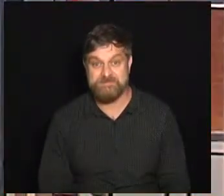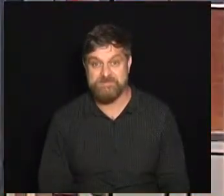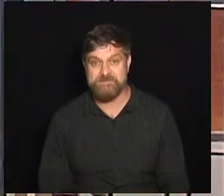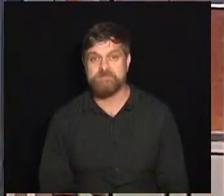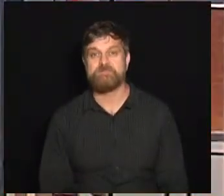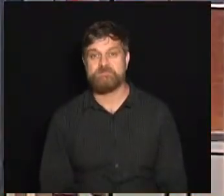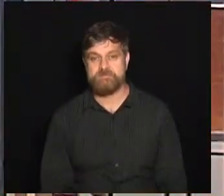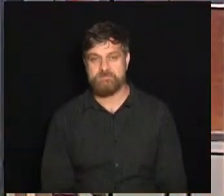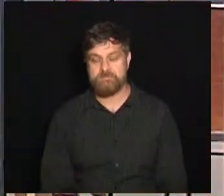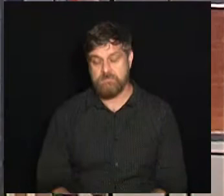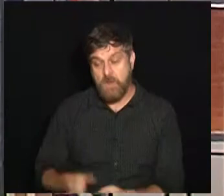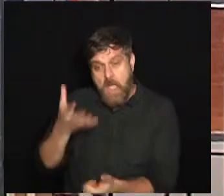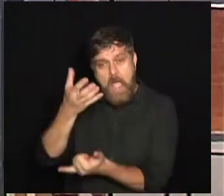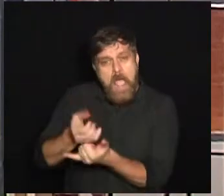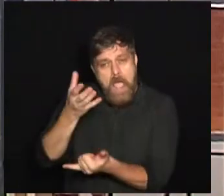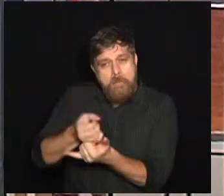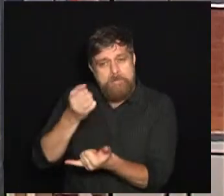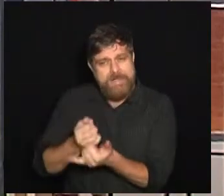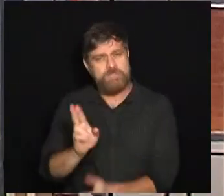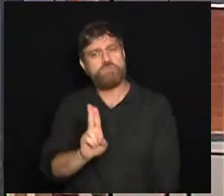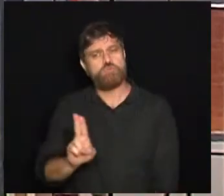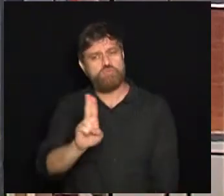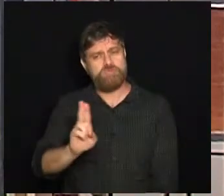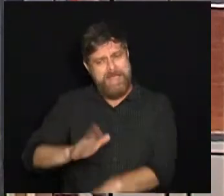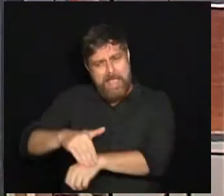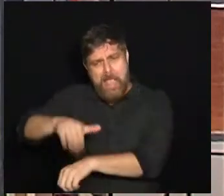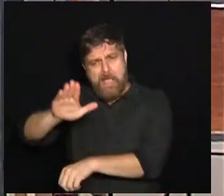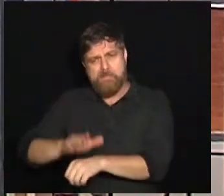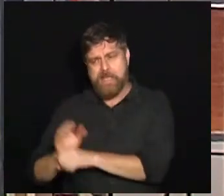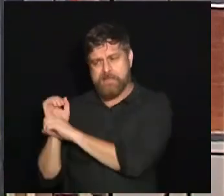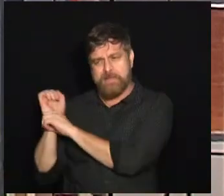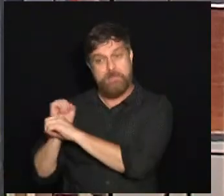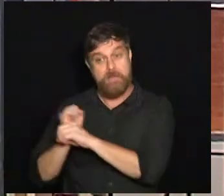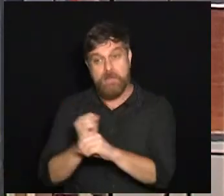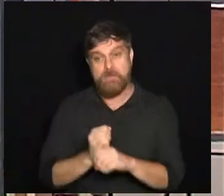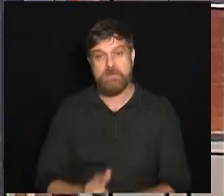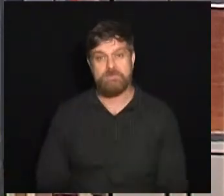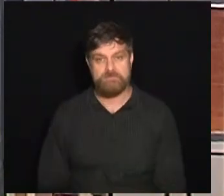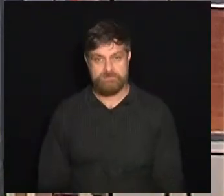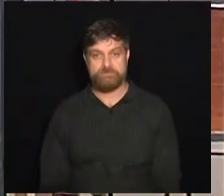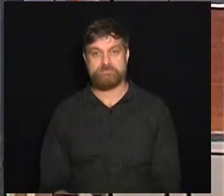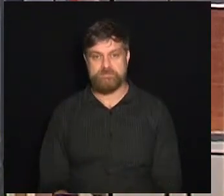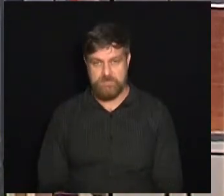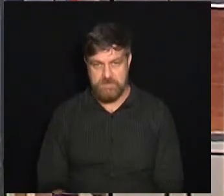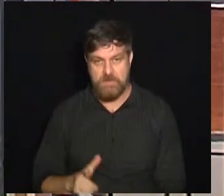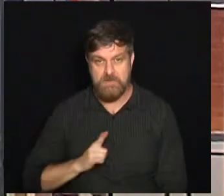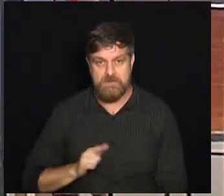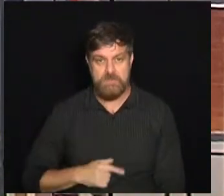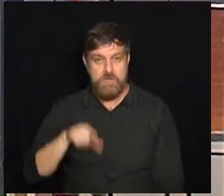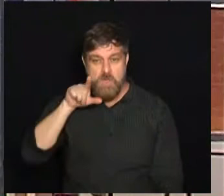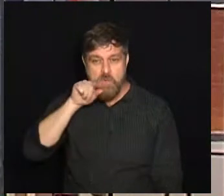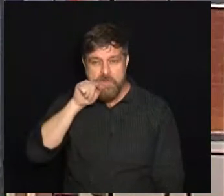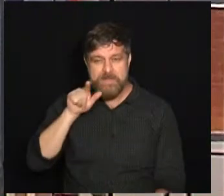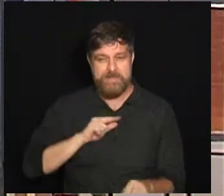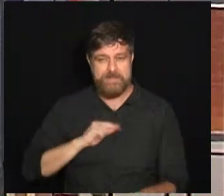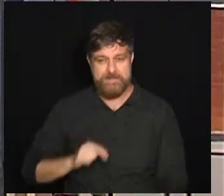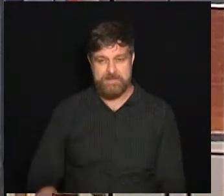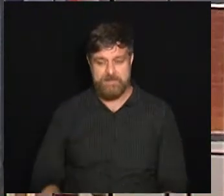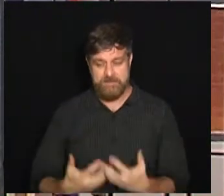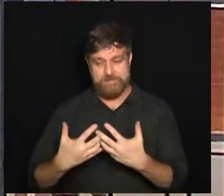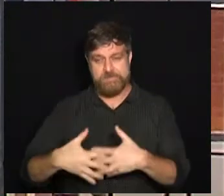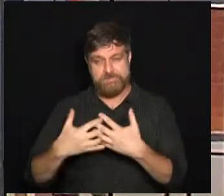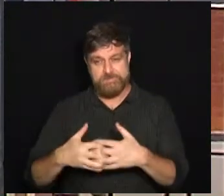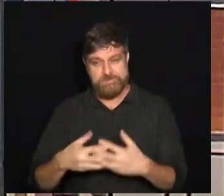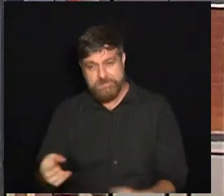Um dos aplicativos mais utilizados nos últimos anos, o Twitter, acaba de lançar uma nova função